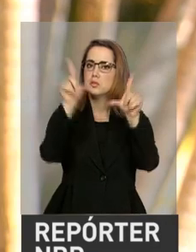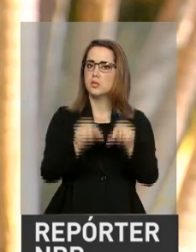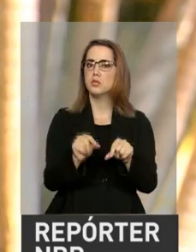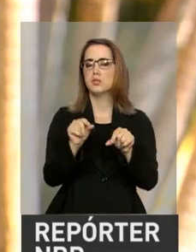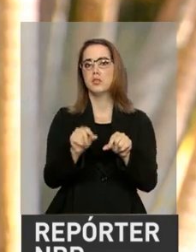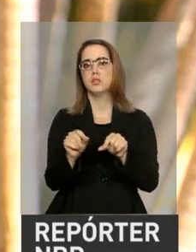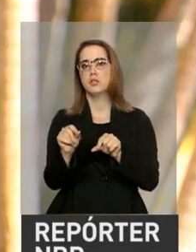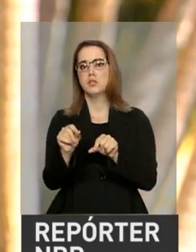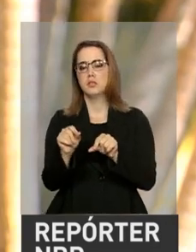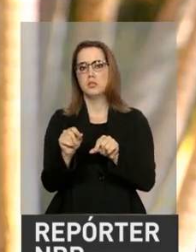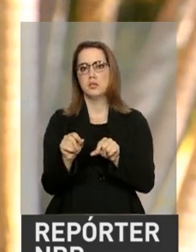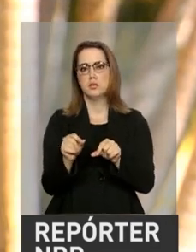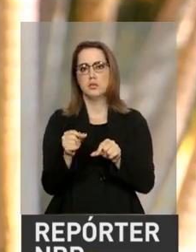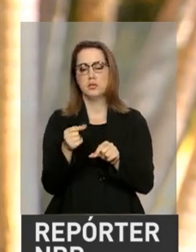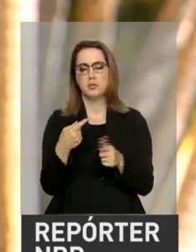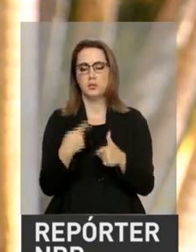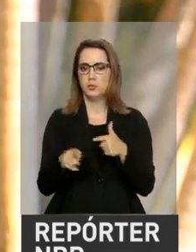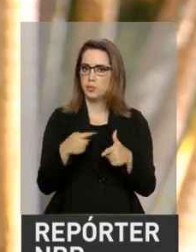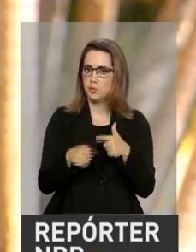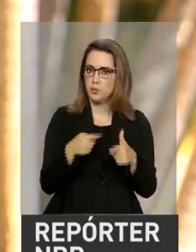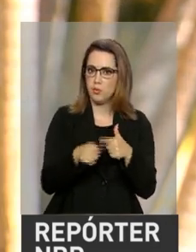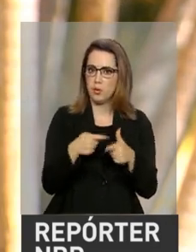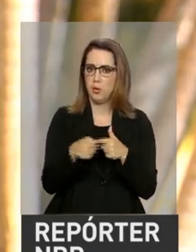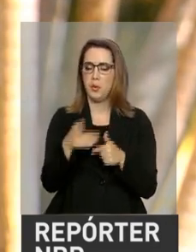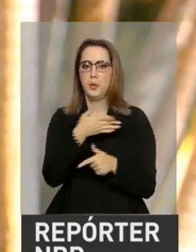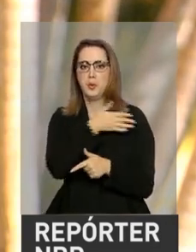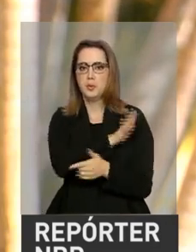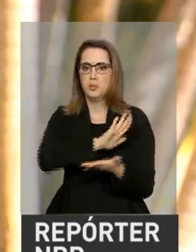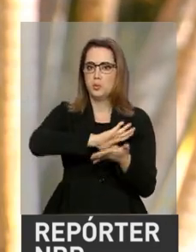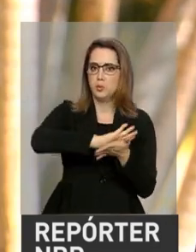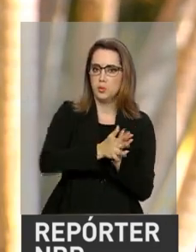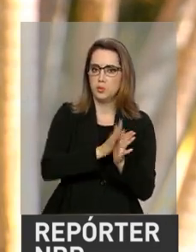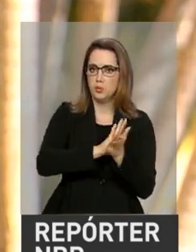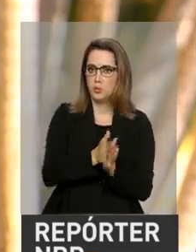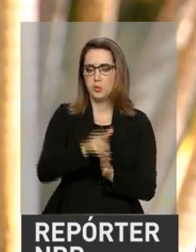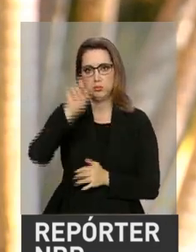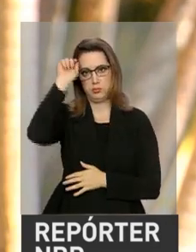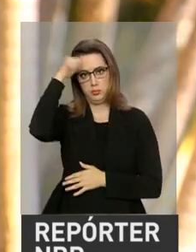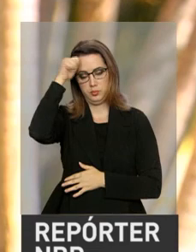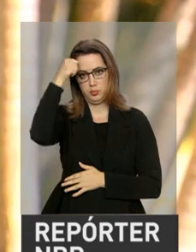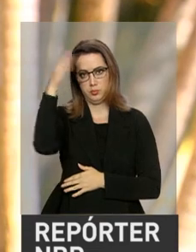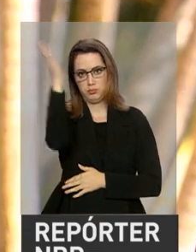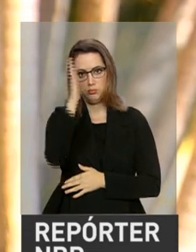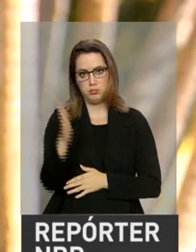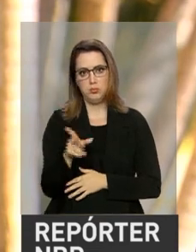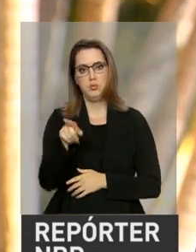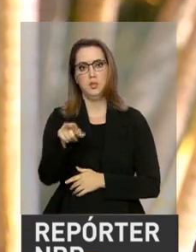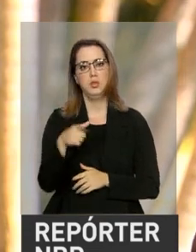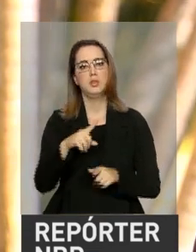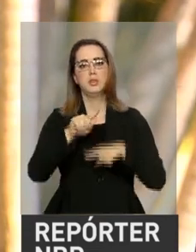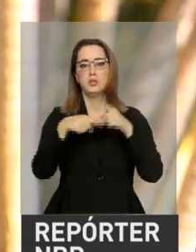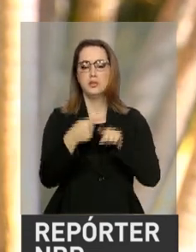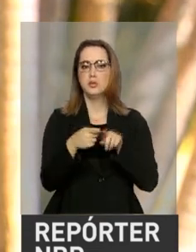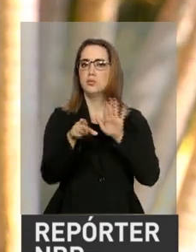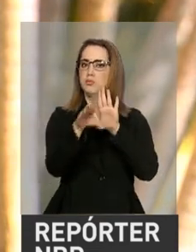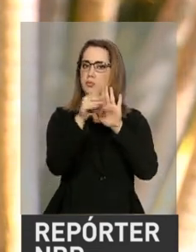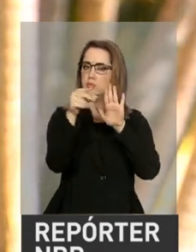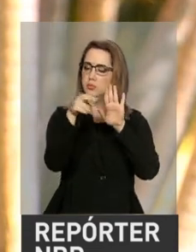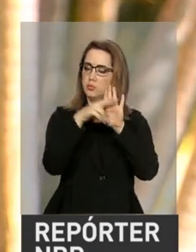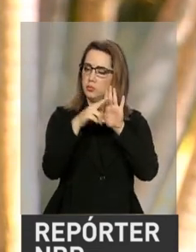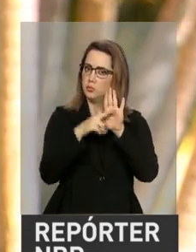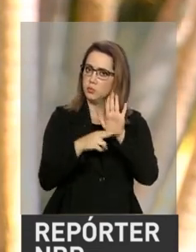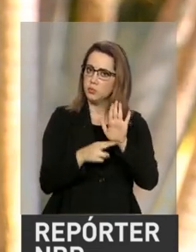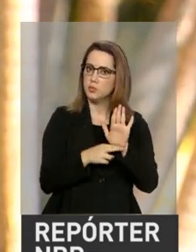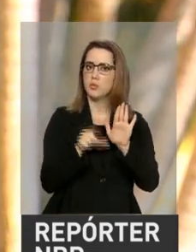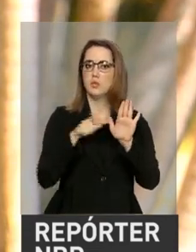desigualdade racial no país os editais dos concursos devem detalhar os métodos que vão ser utilizados para verificar a